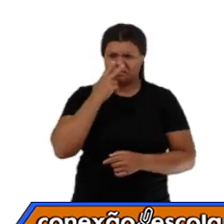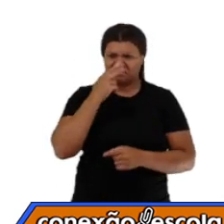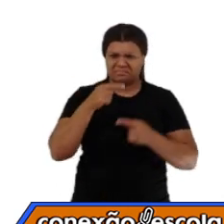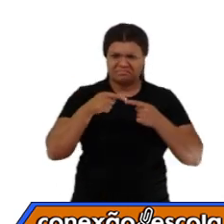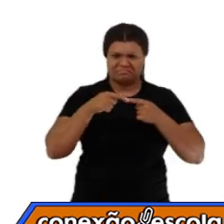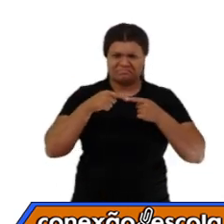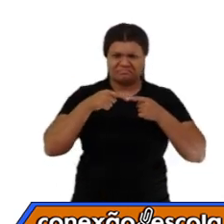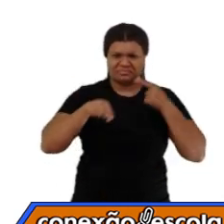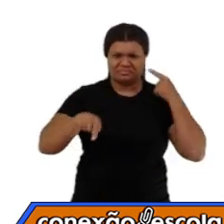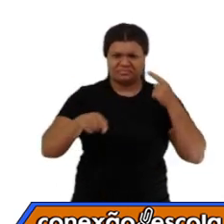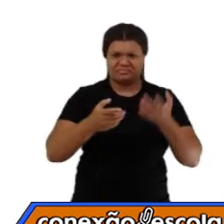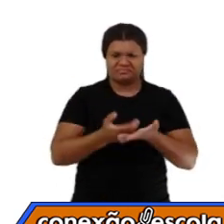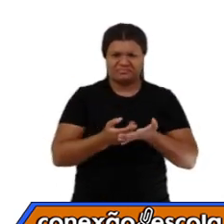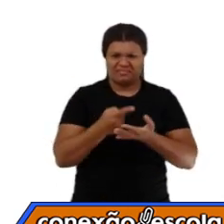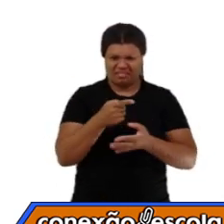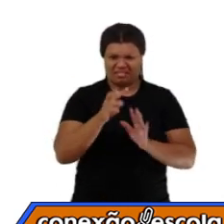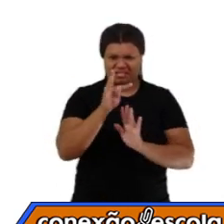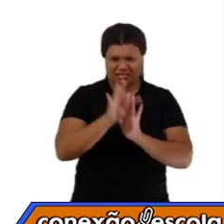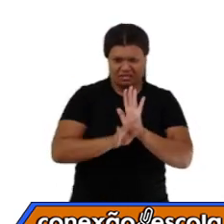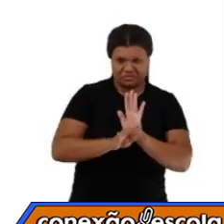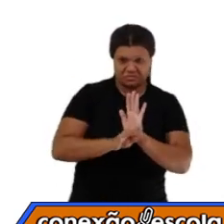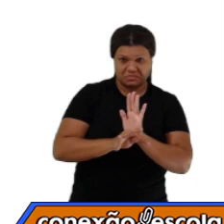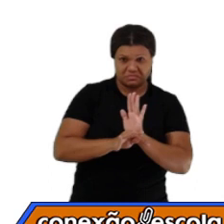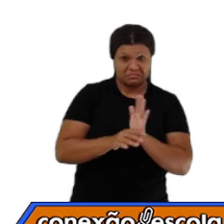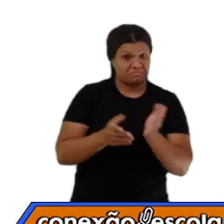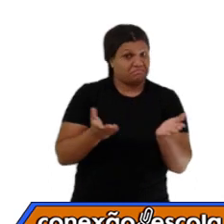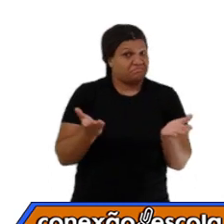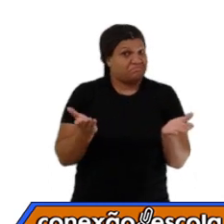que a gente pode falar que isso é um texto?